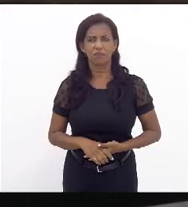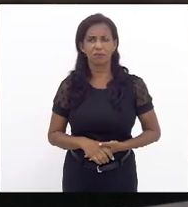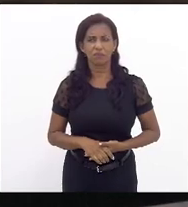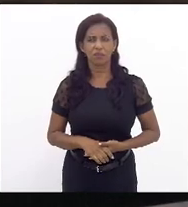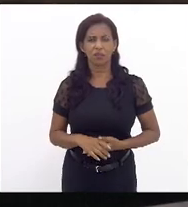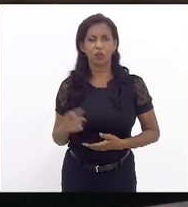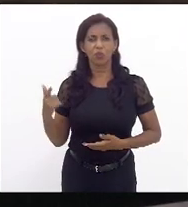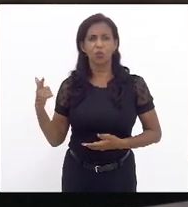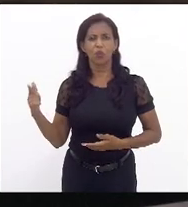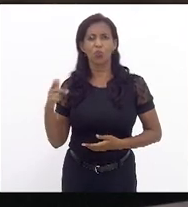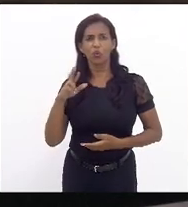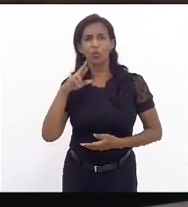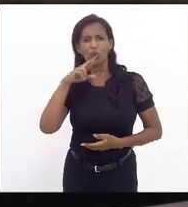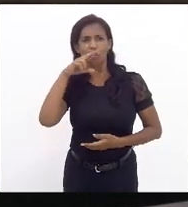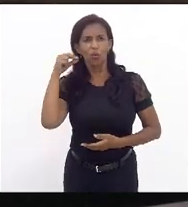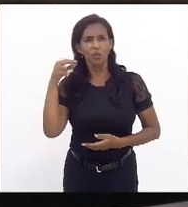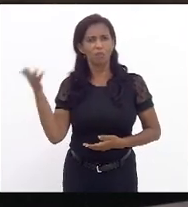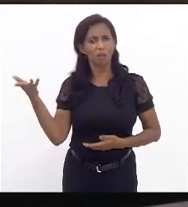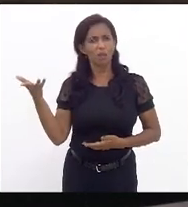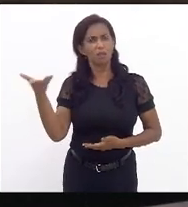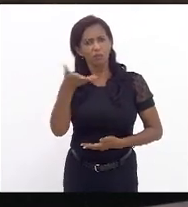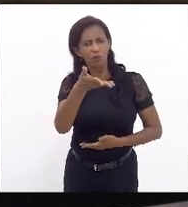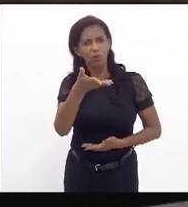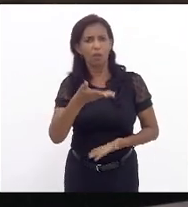O outro, Rosenberg, participou.